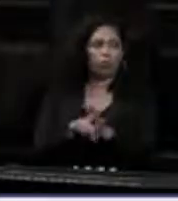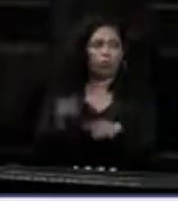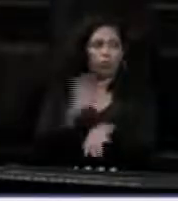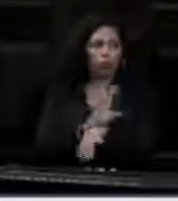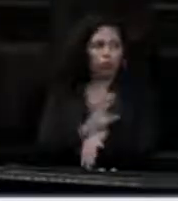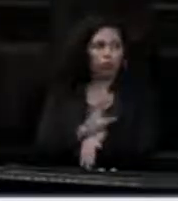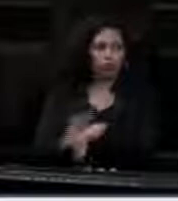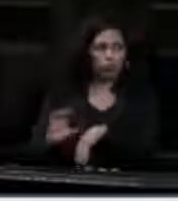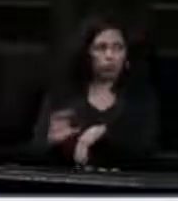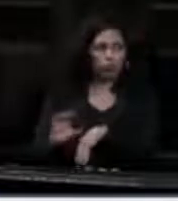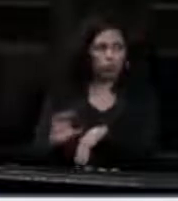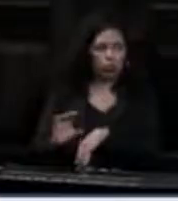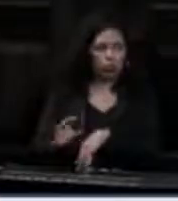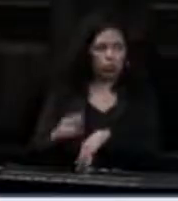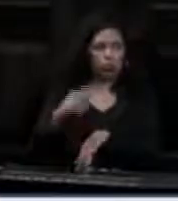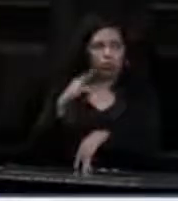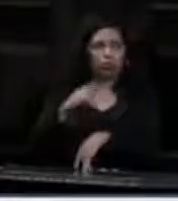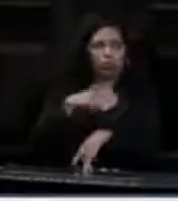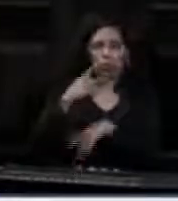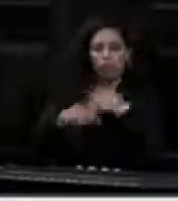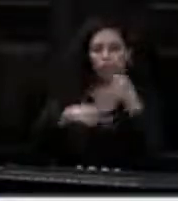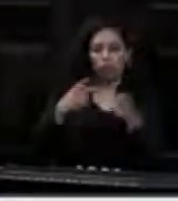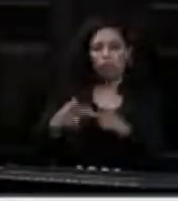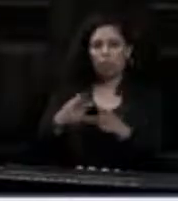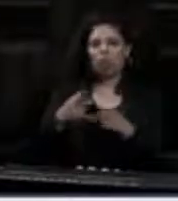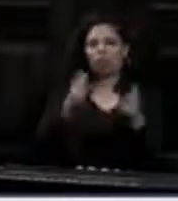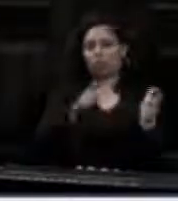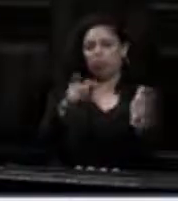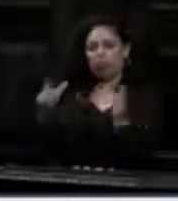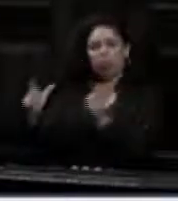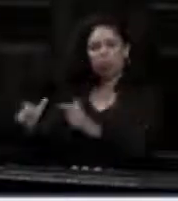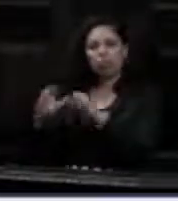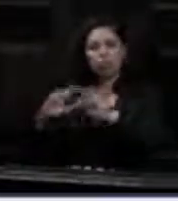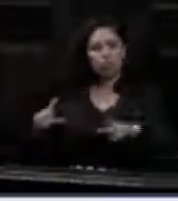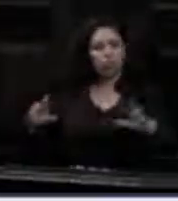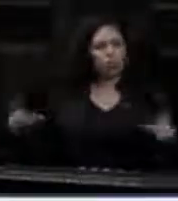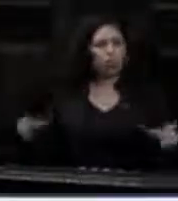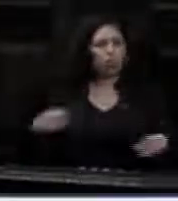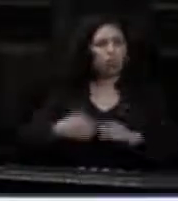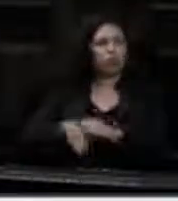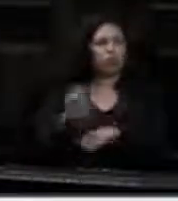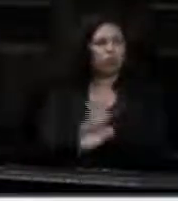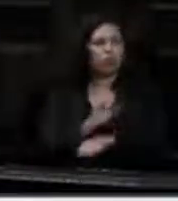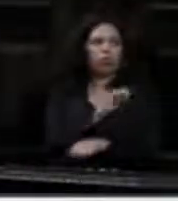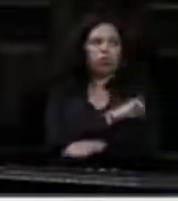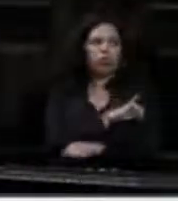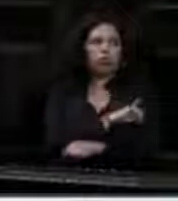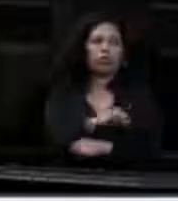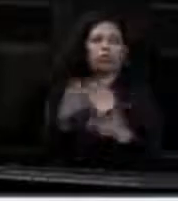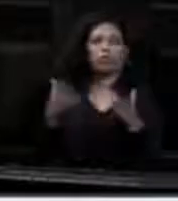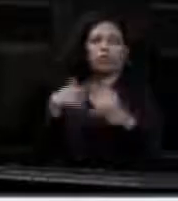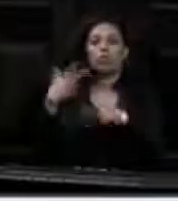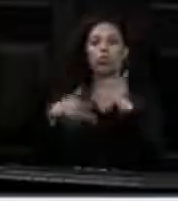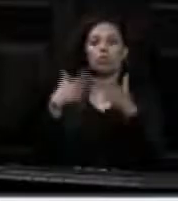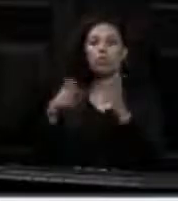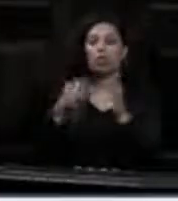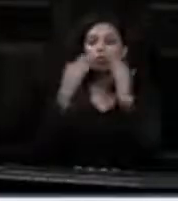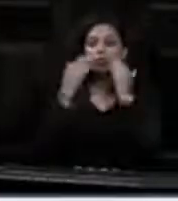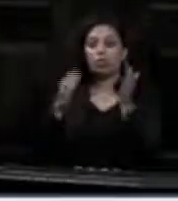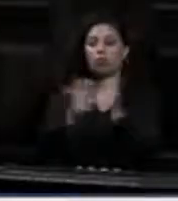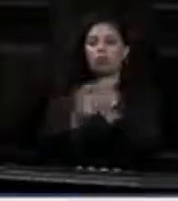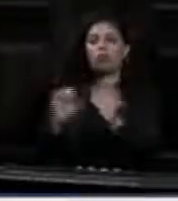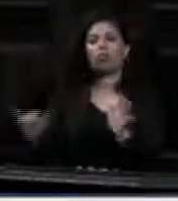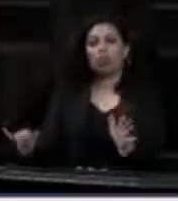várias associações espalhadas pelo estado do Rio de Janeiro, me solicitou que apresentasse essa lei.